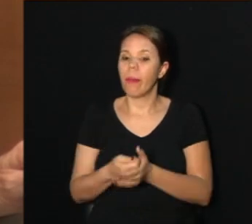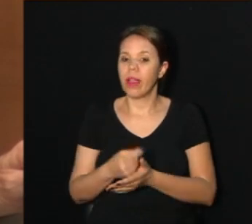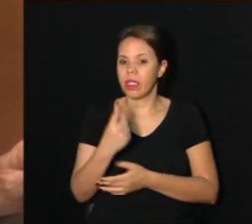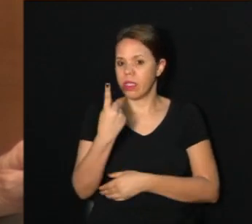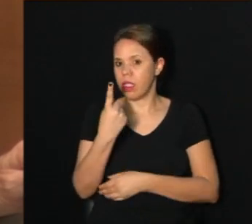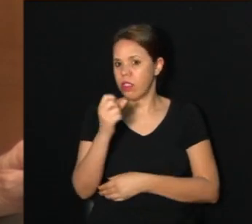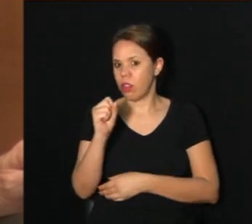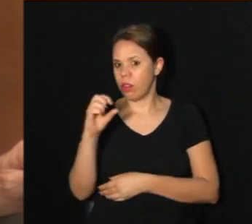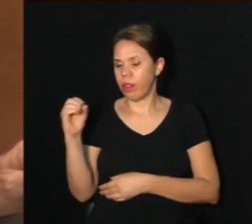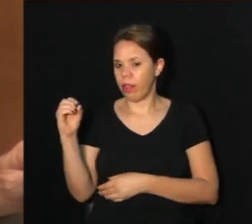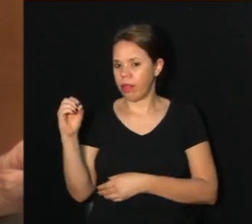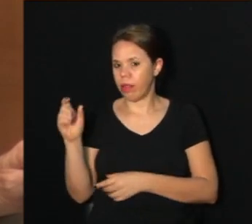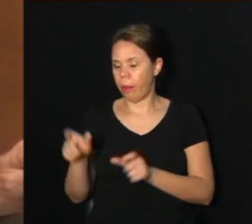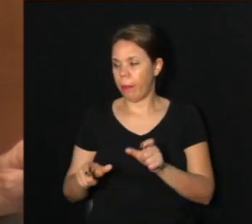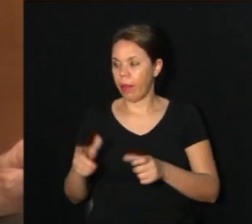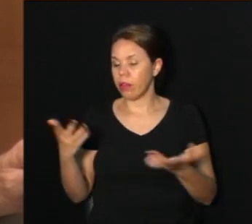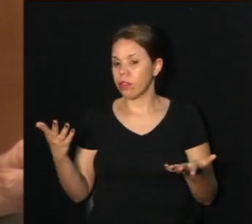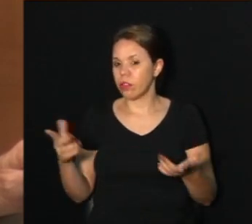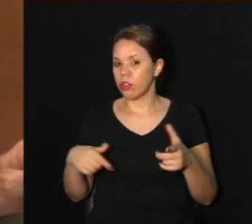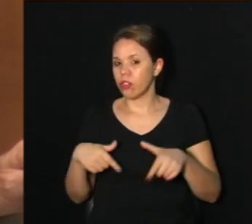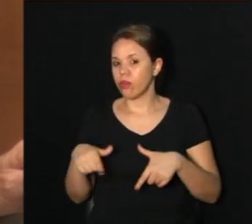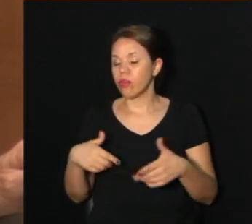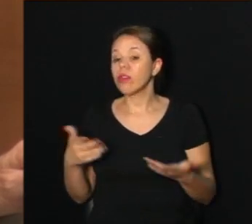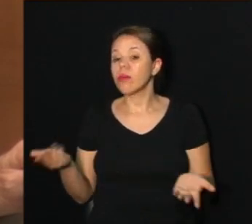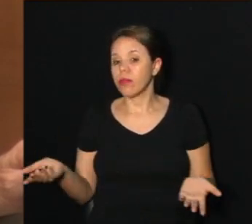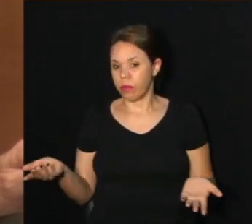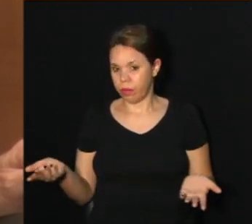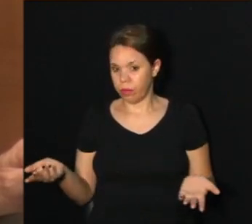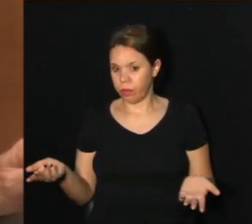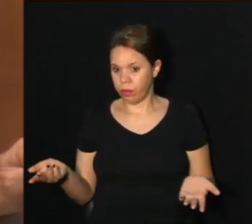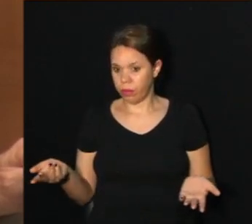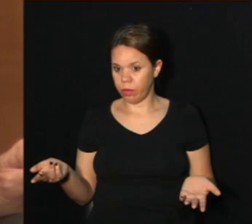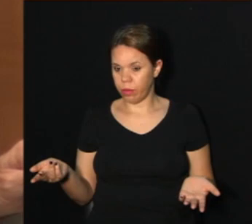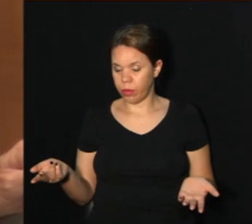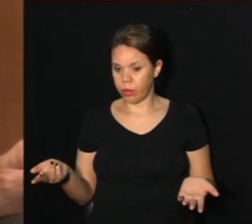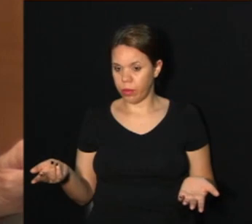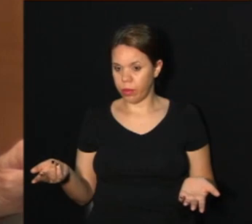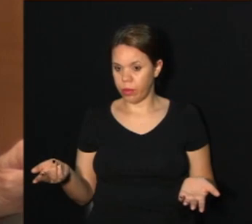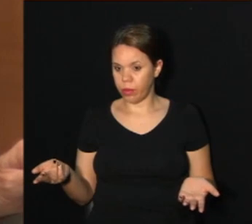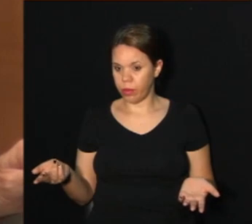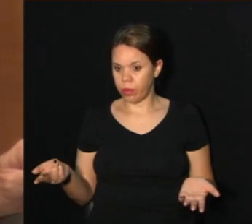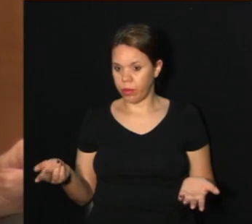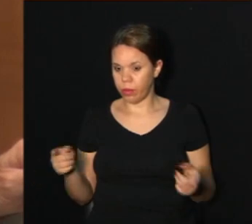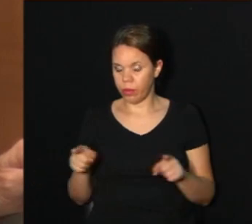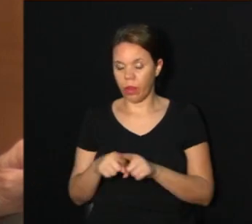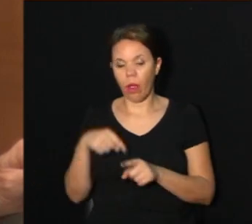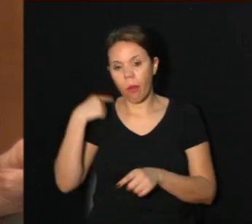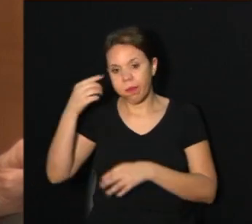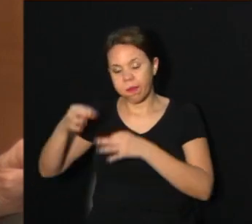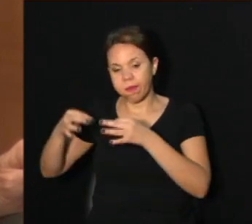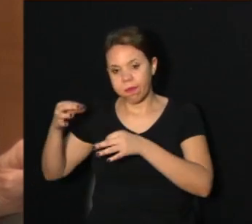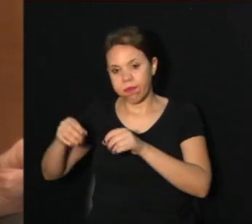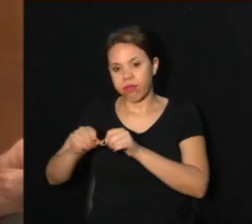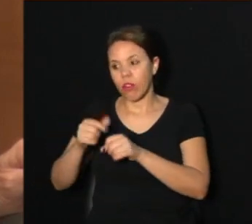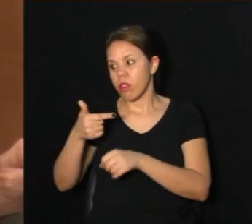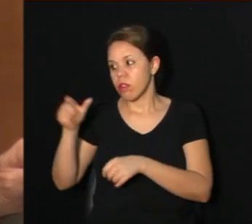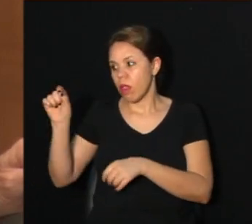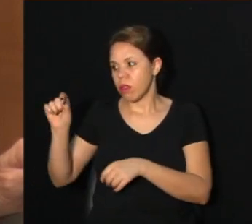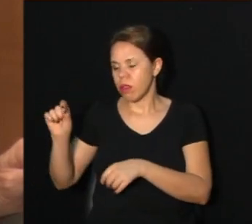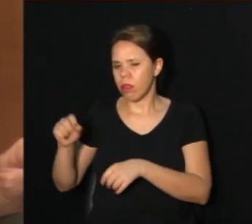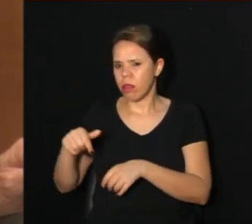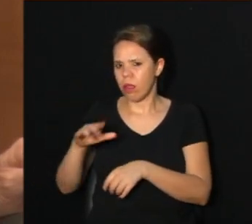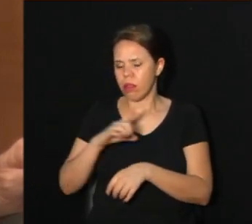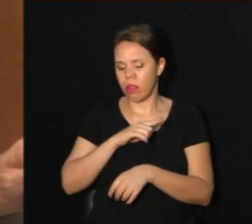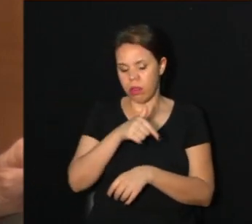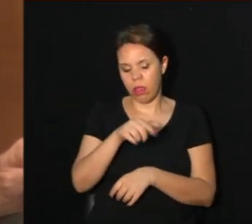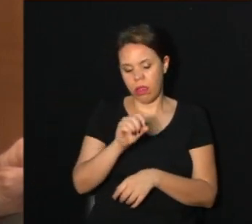180 pessoas que vão ter que, além dos procuradores, que seriam 100, mas só são 70